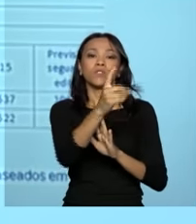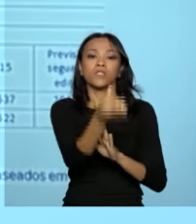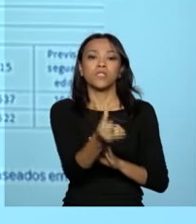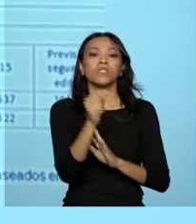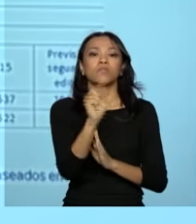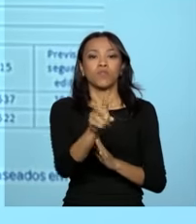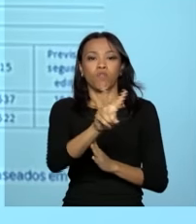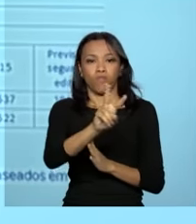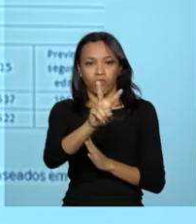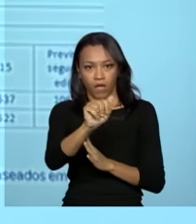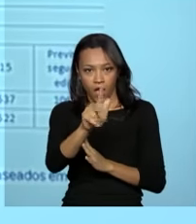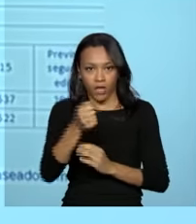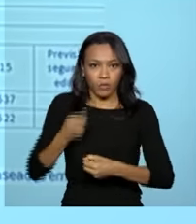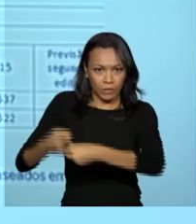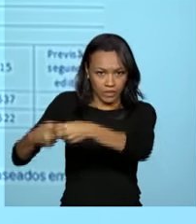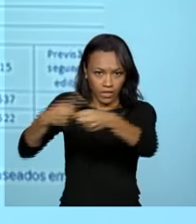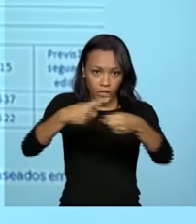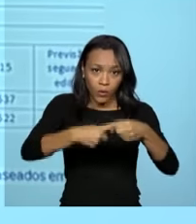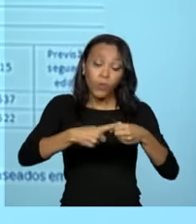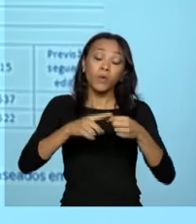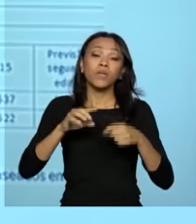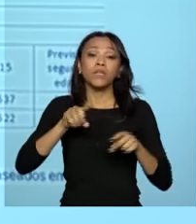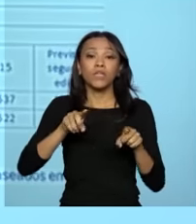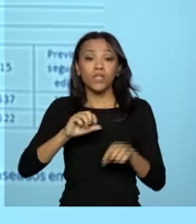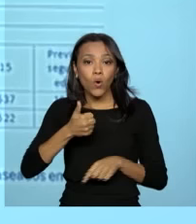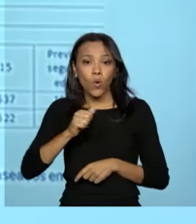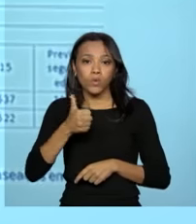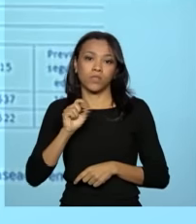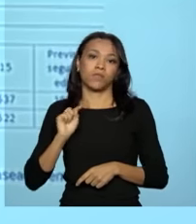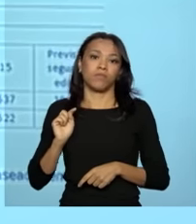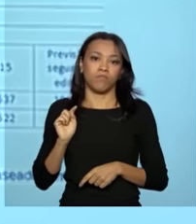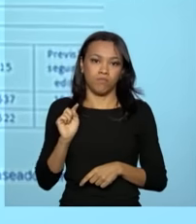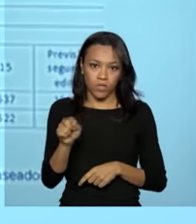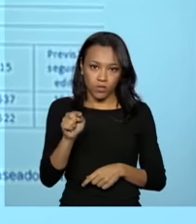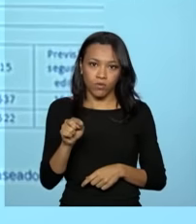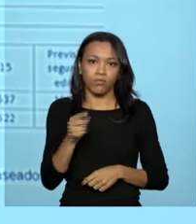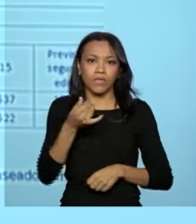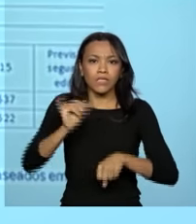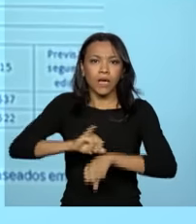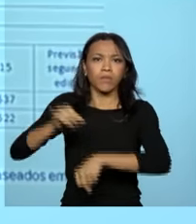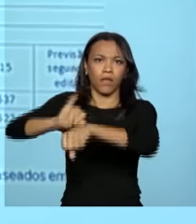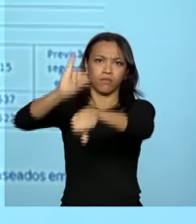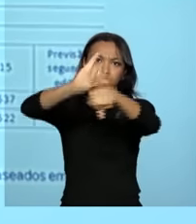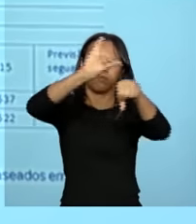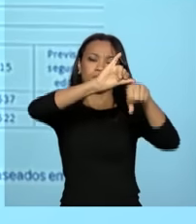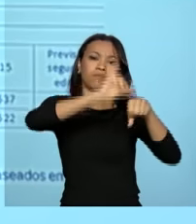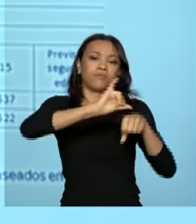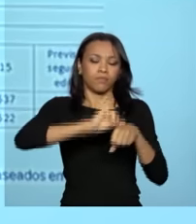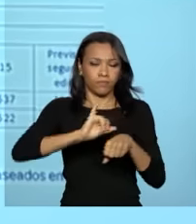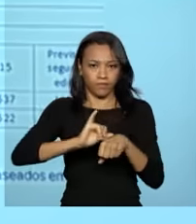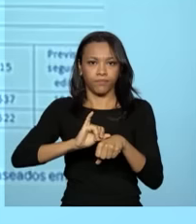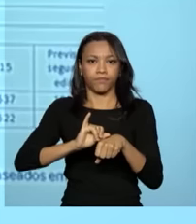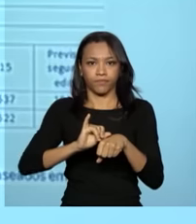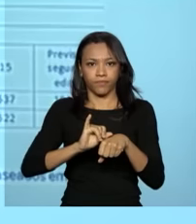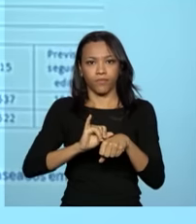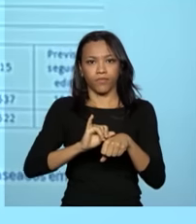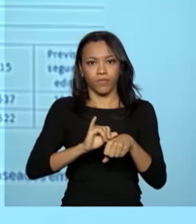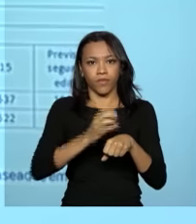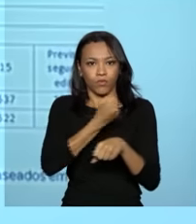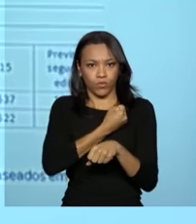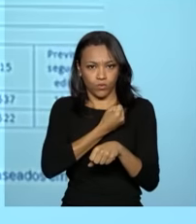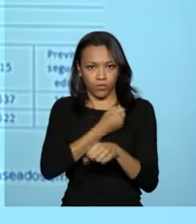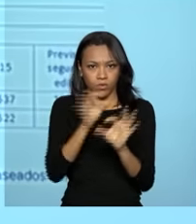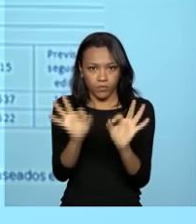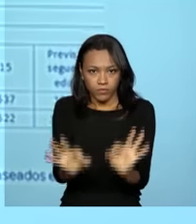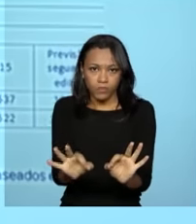interior e 11 mil, se eu não estou enganado, se eu estou enxergando bem, nas capitais, em torno de. Estou dando ordem de grandeza, estou dando números